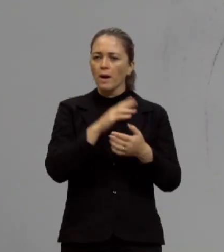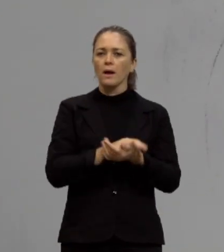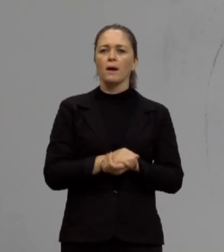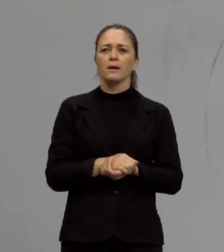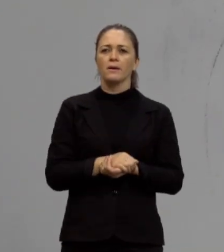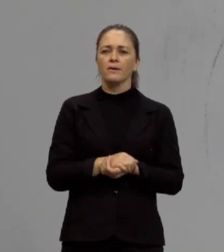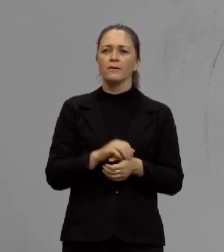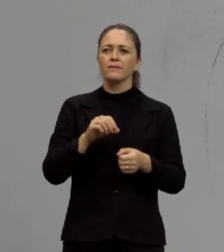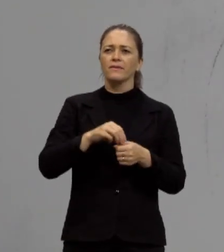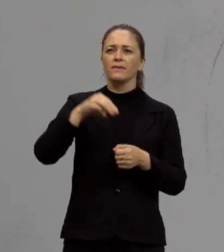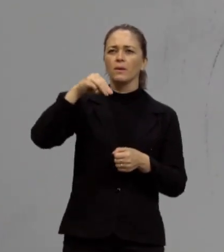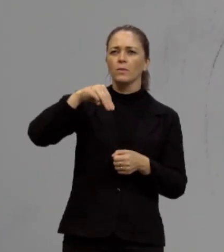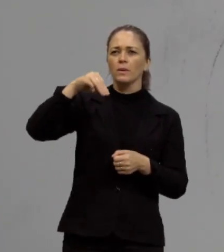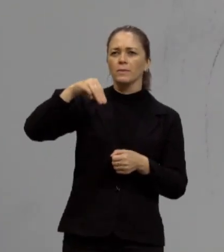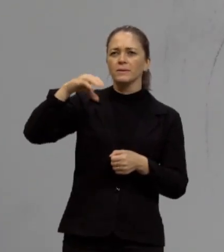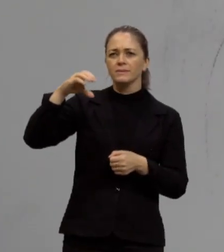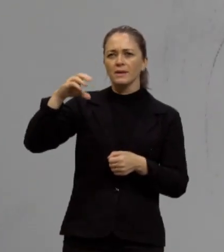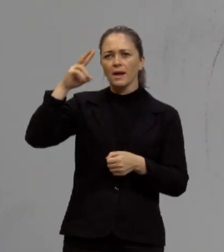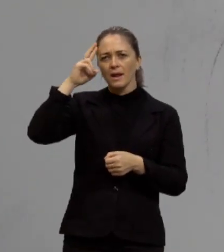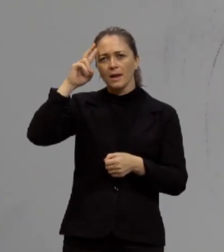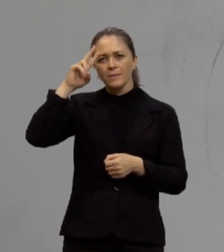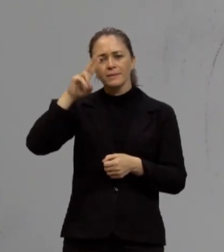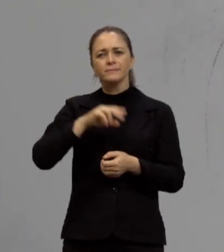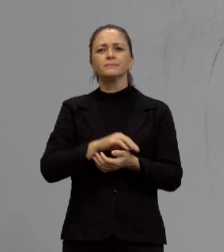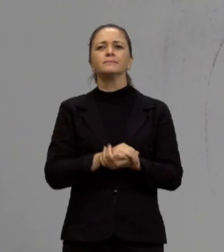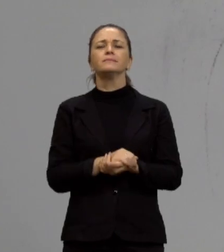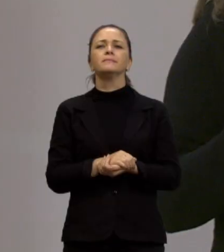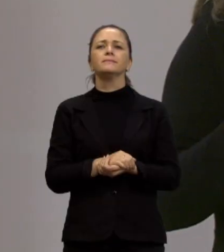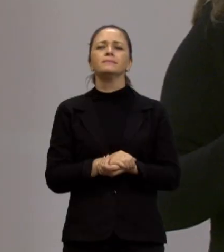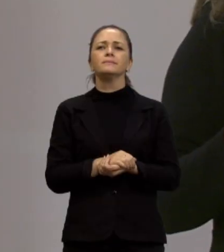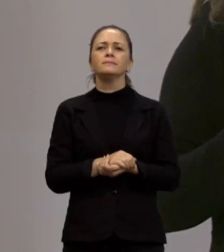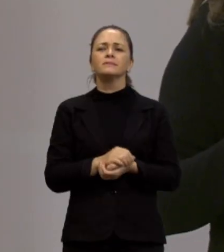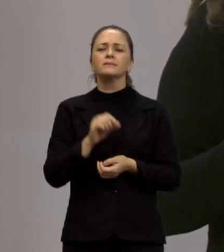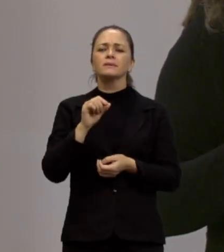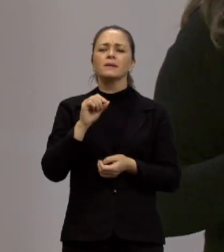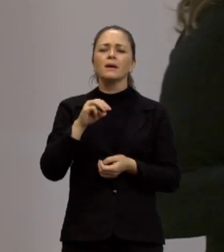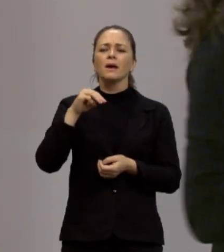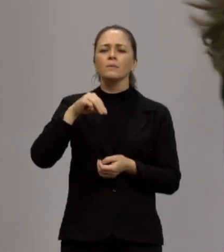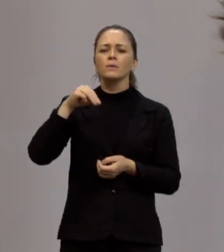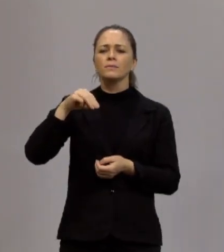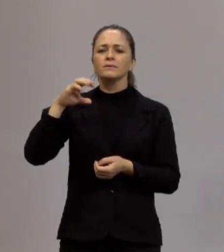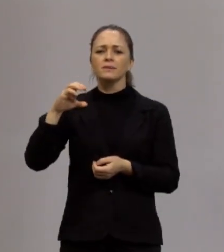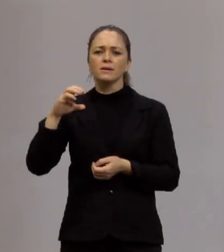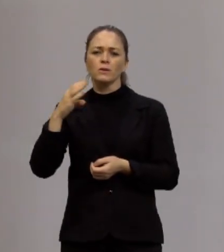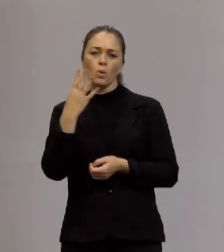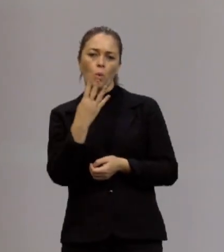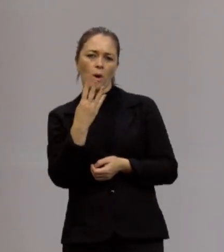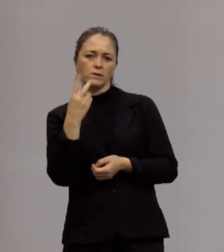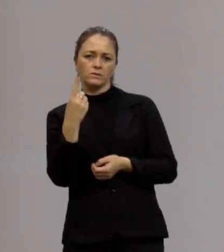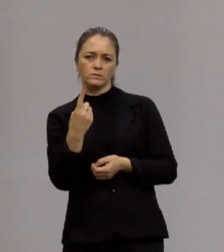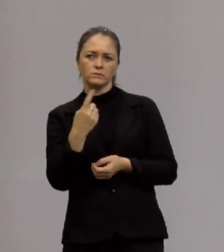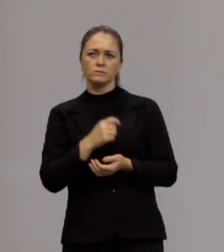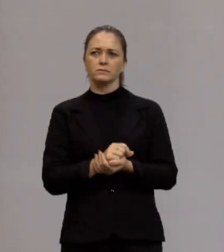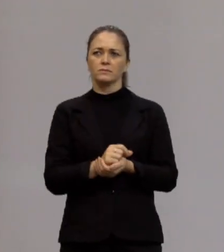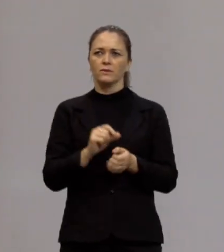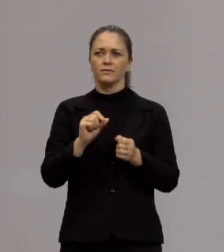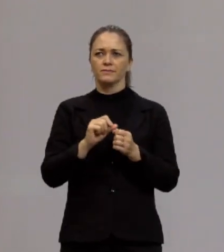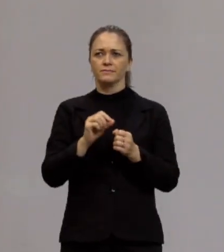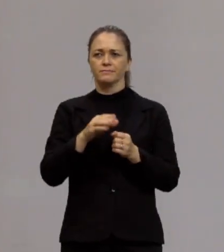MMC. Vou tirar o mínimo múltiplo entre o 4 e o 1. Quem é o mínimo múltiplo entre o 4 e o 1? Vamos fazer aqui do